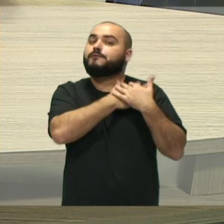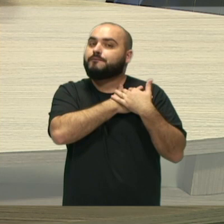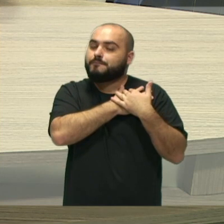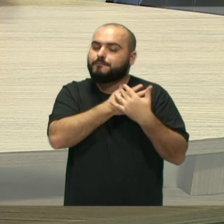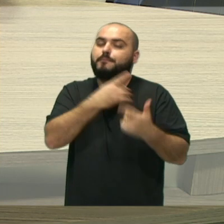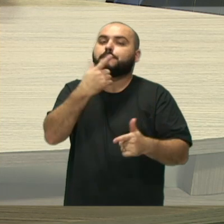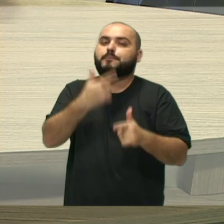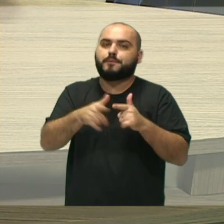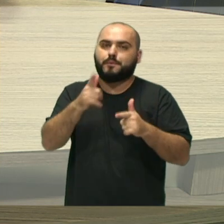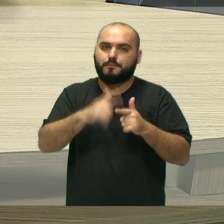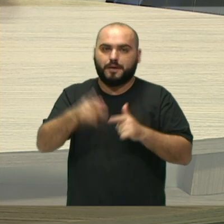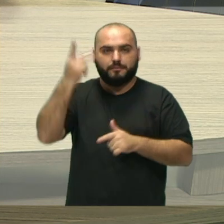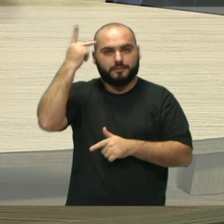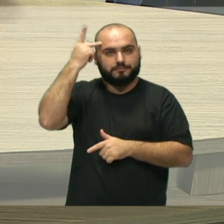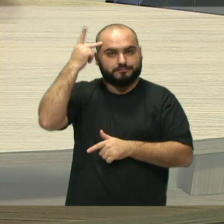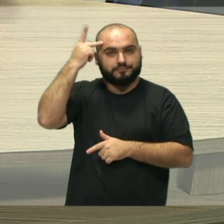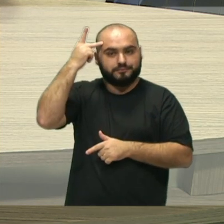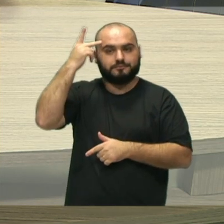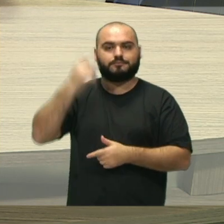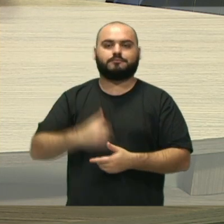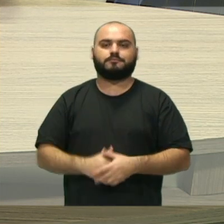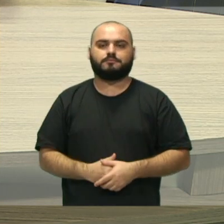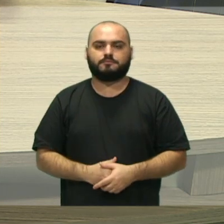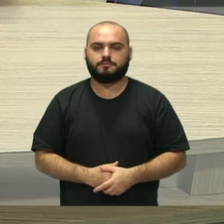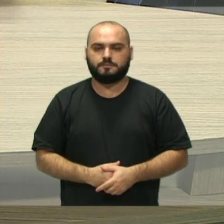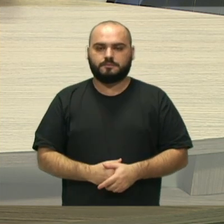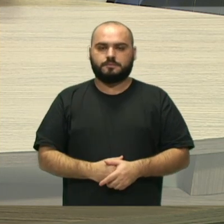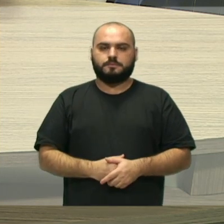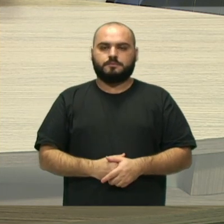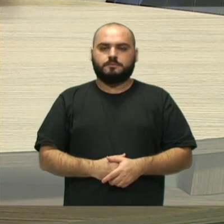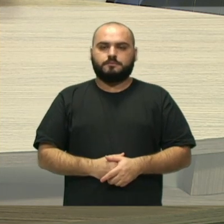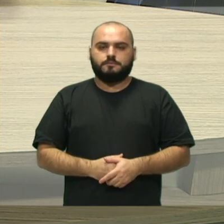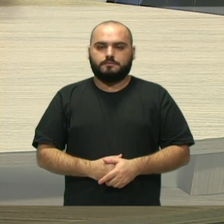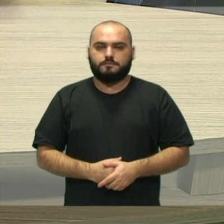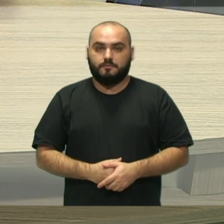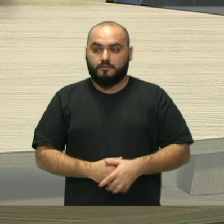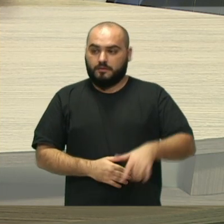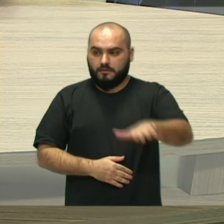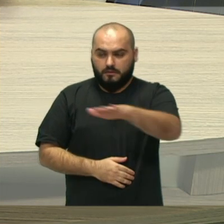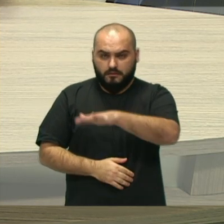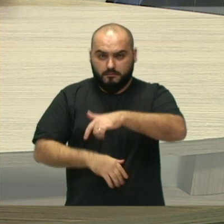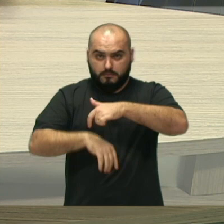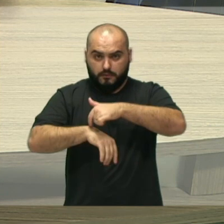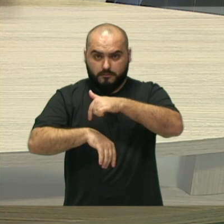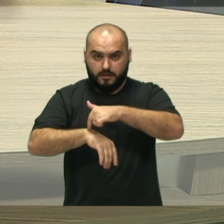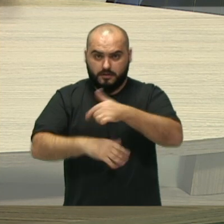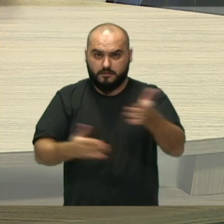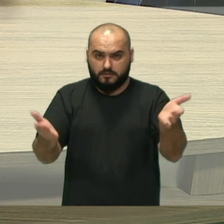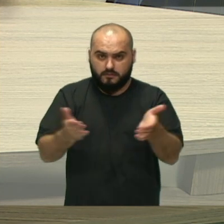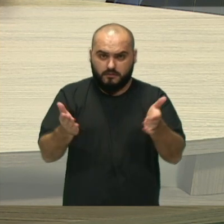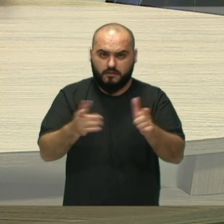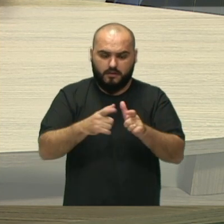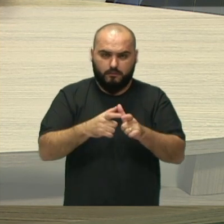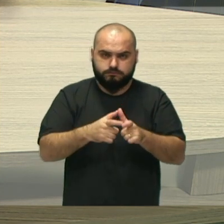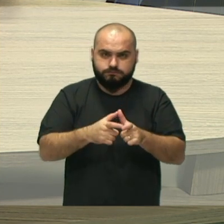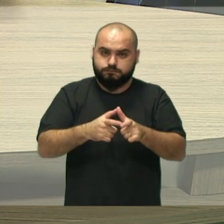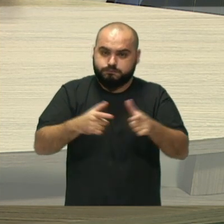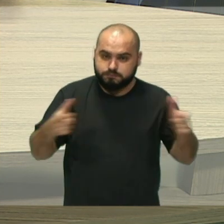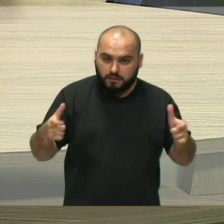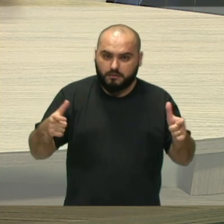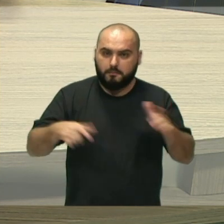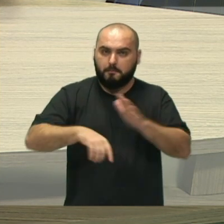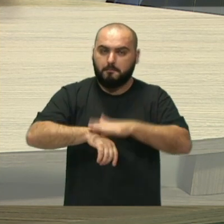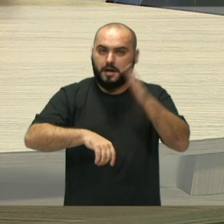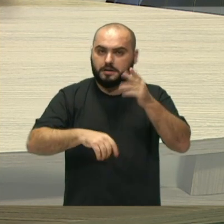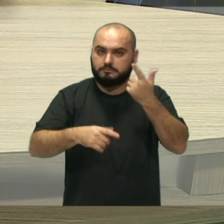psiquiátricos. E mesmo com essa tendência, né, de alta, de aparecimento dos